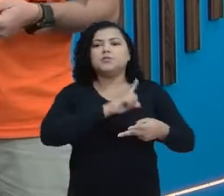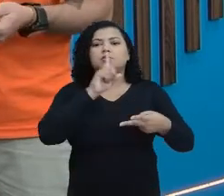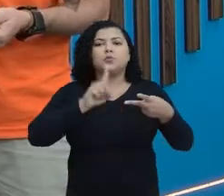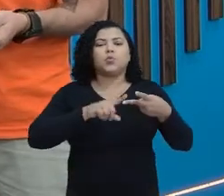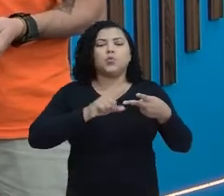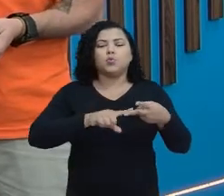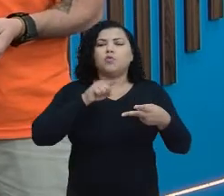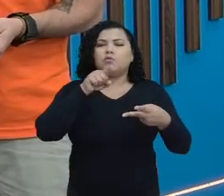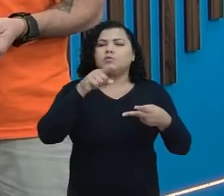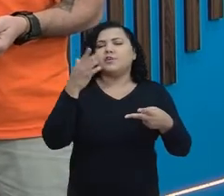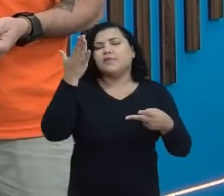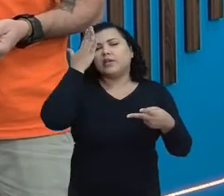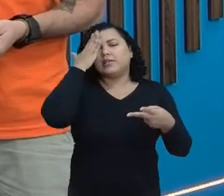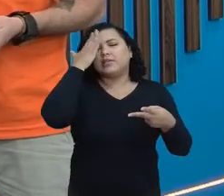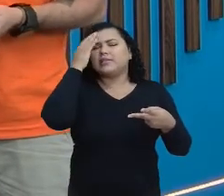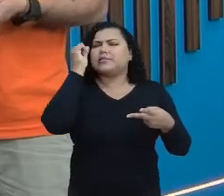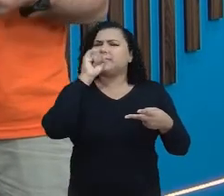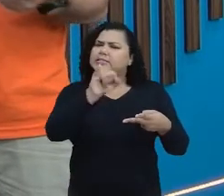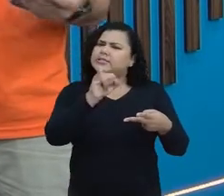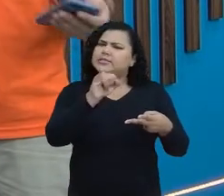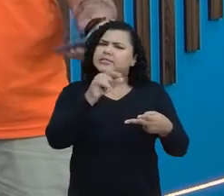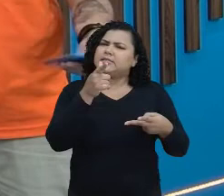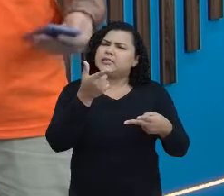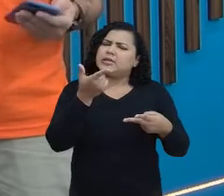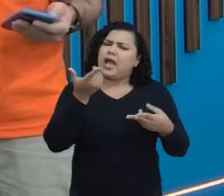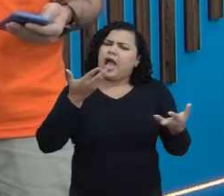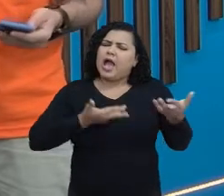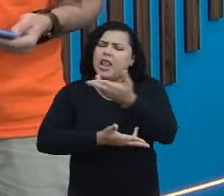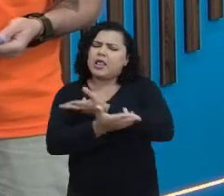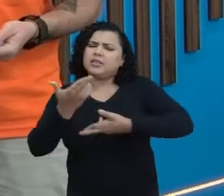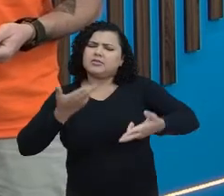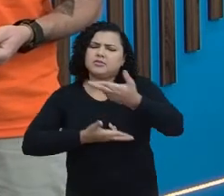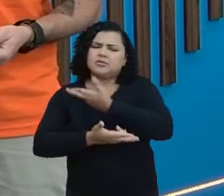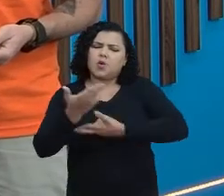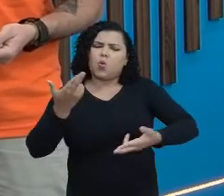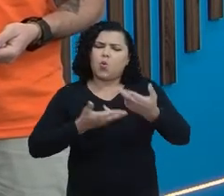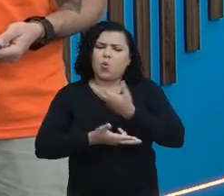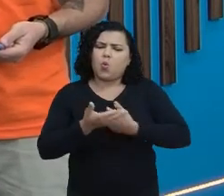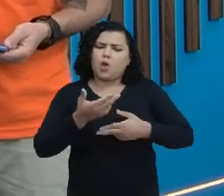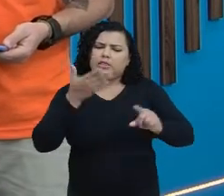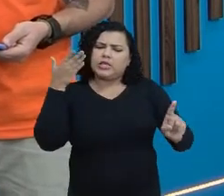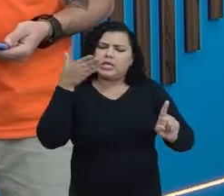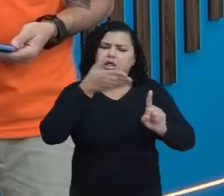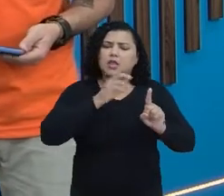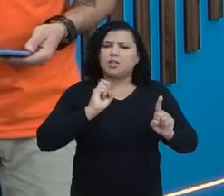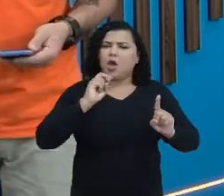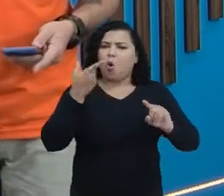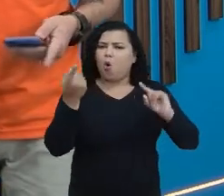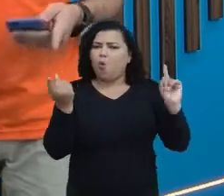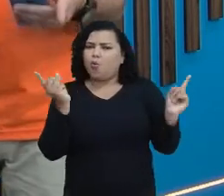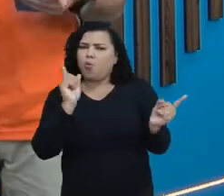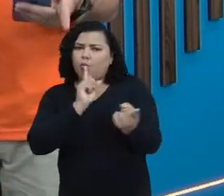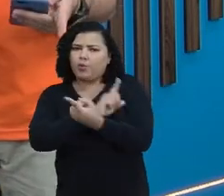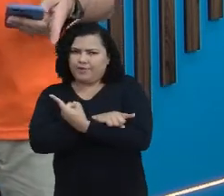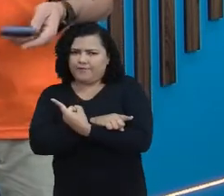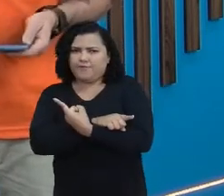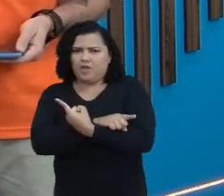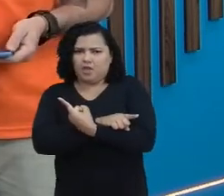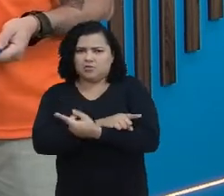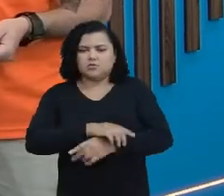Depois de identificar as grandezas, estuda a relação entre elas. Tenta dizer se elas são diretamente proporcionais